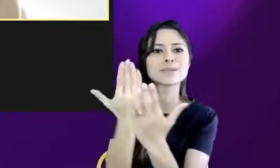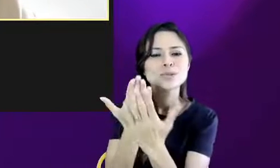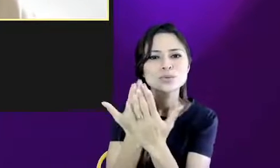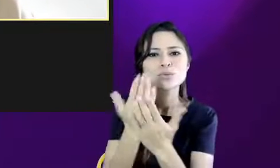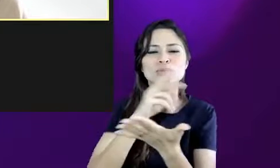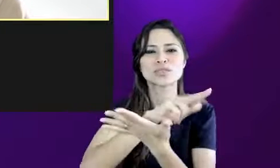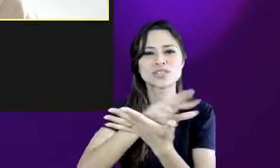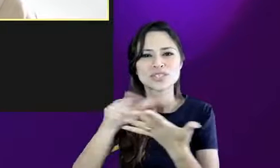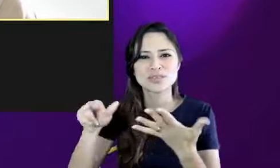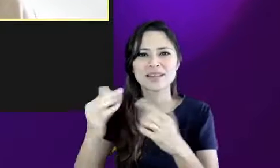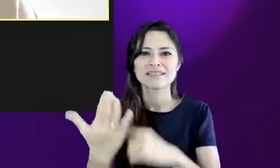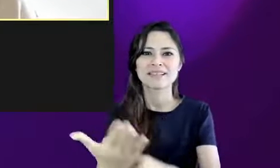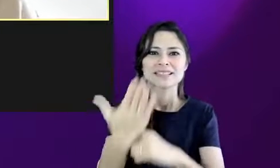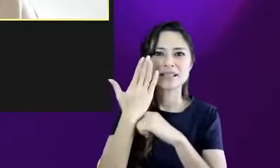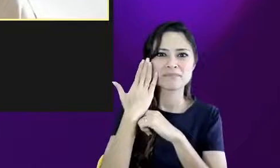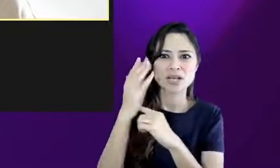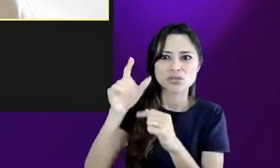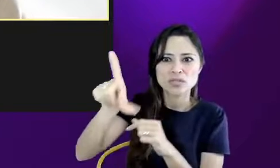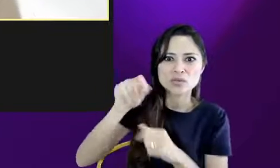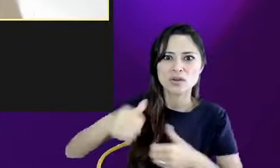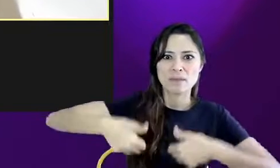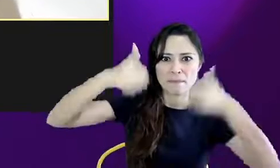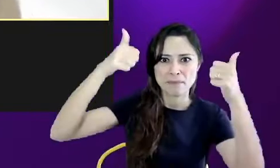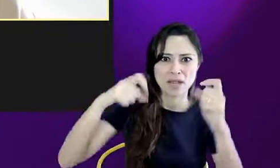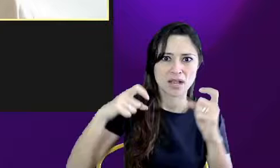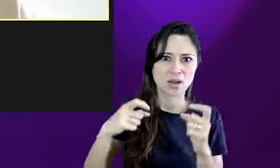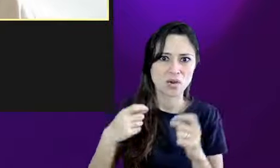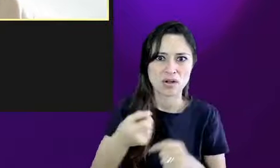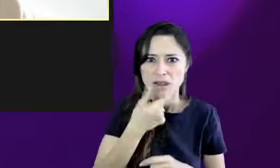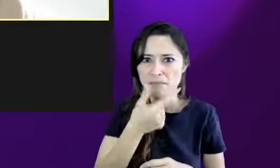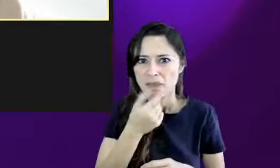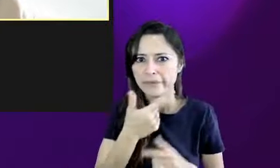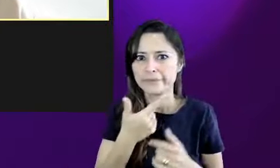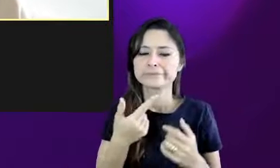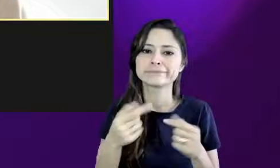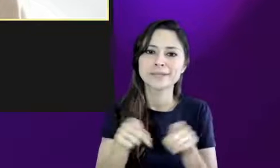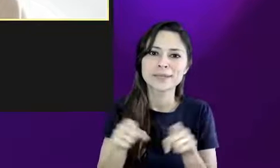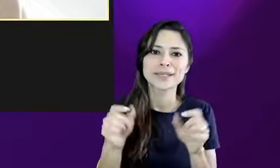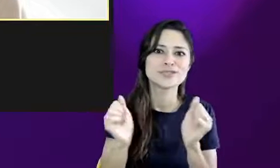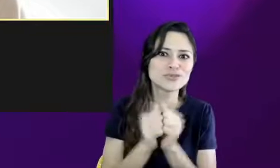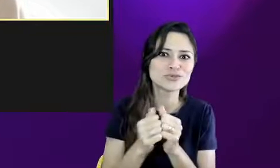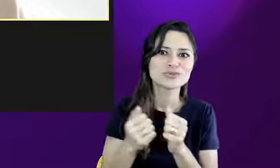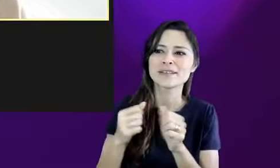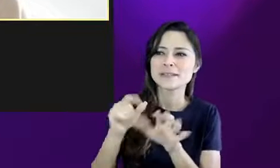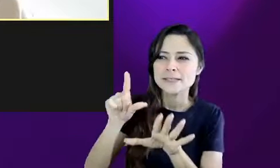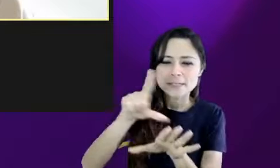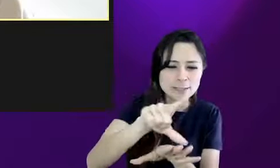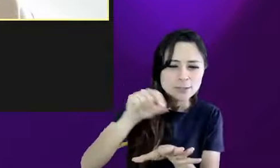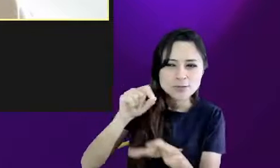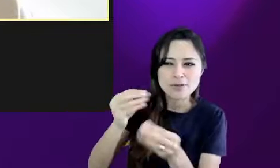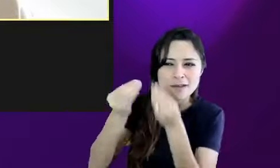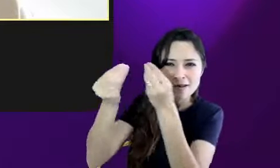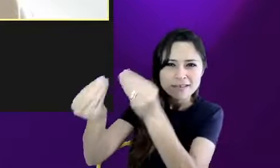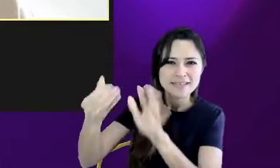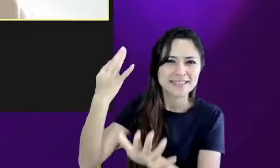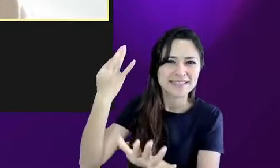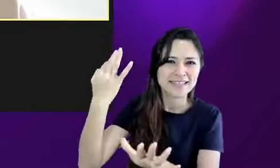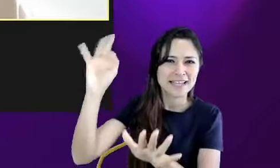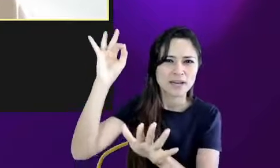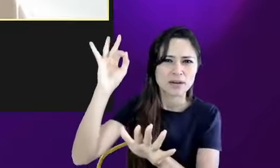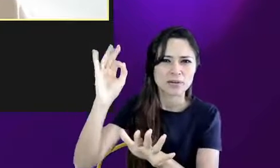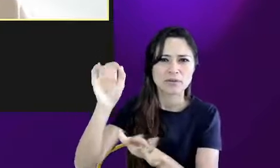os medicamentos que nós temos disponíveis, e junto a gente vai conseguir acertar ainda mais a melhor droga para o paciente